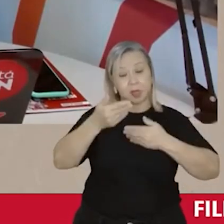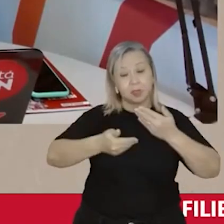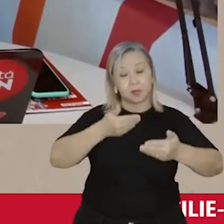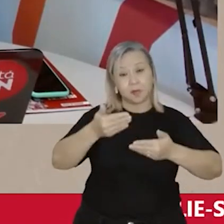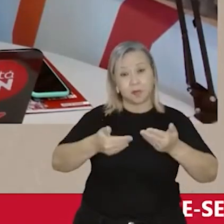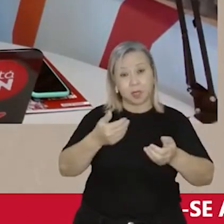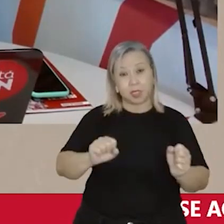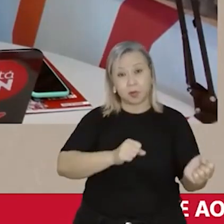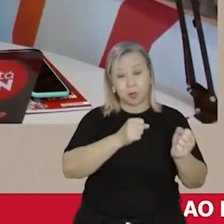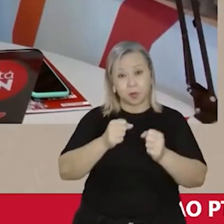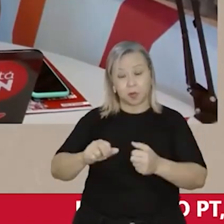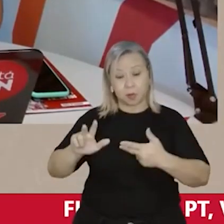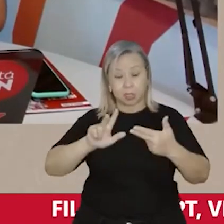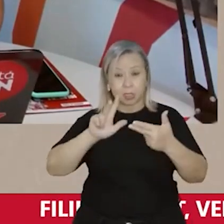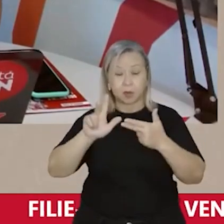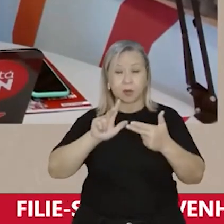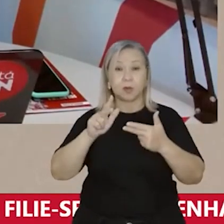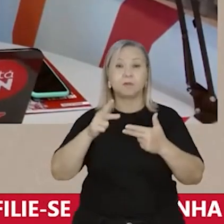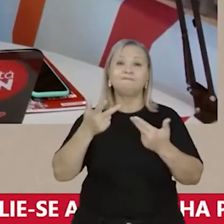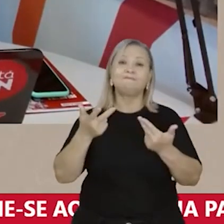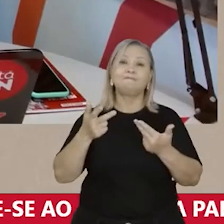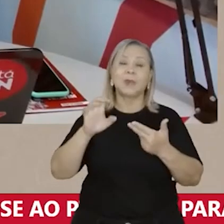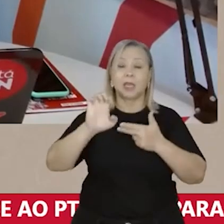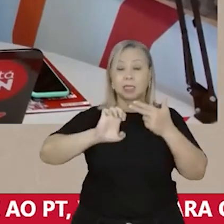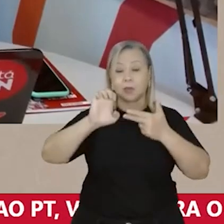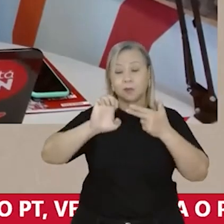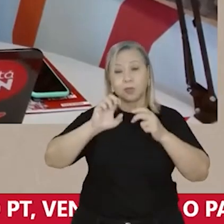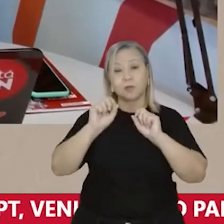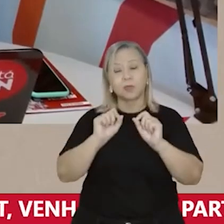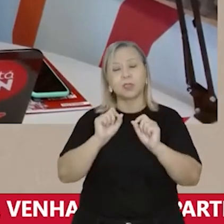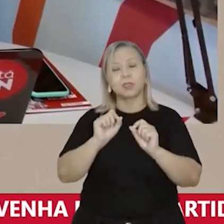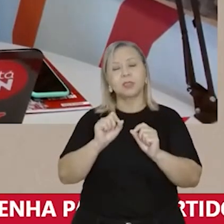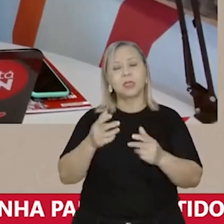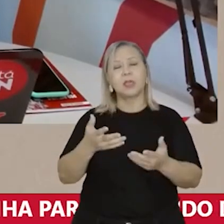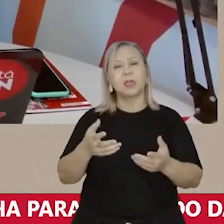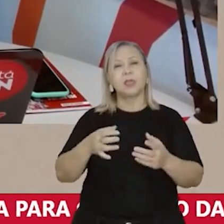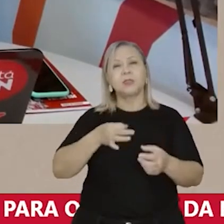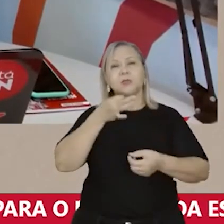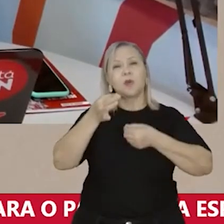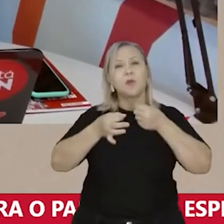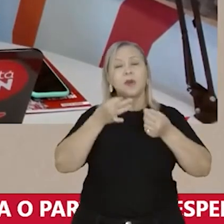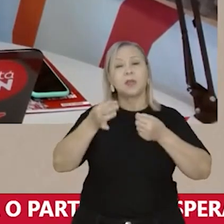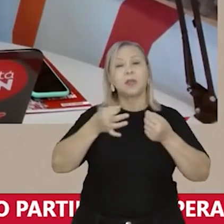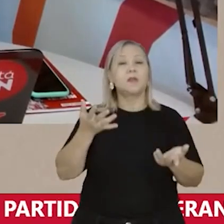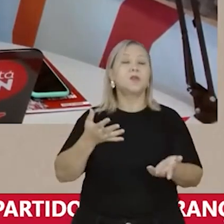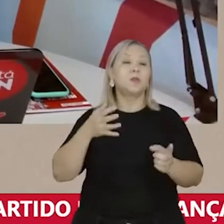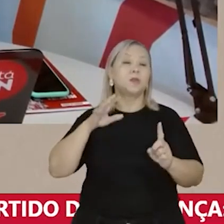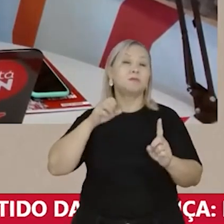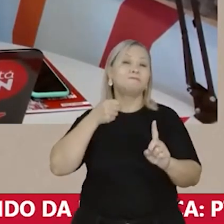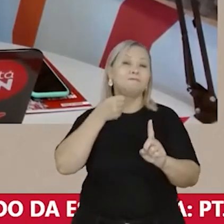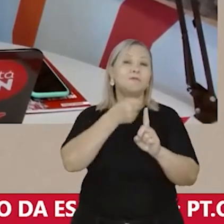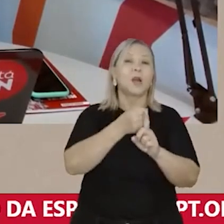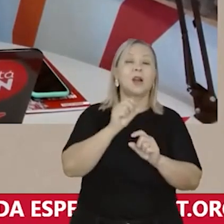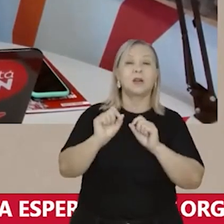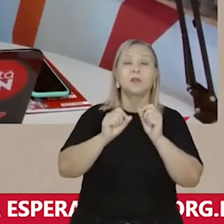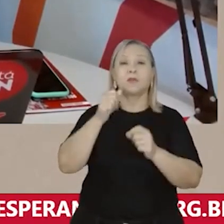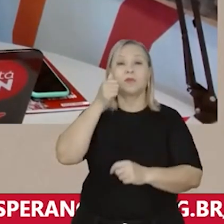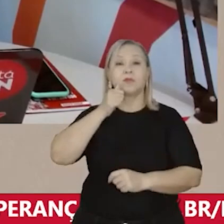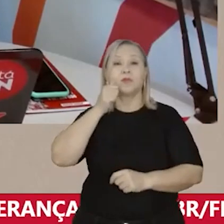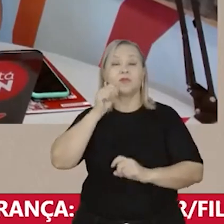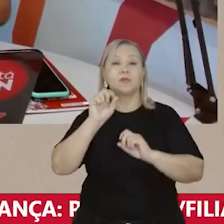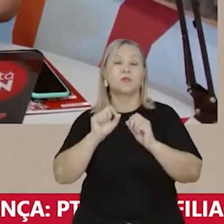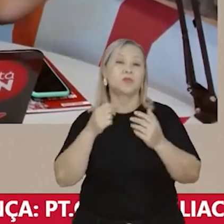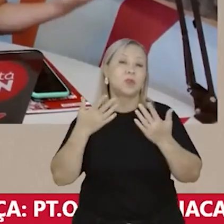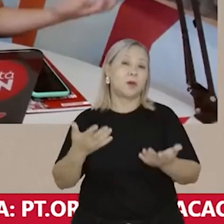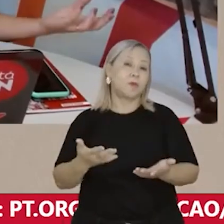Poder Executivo, eu queria a sua opinião do impacto da liderança de uma mulher nesse contexto. Porque, normalmente, uma pasta